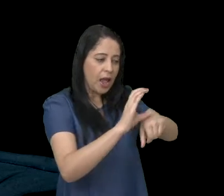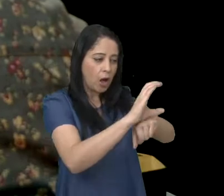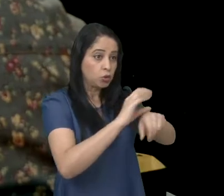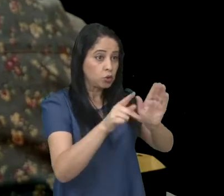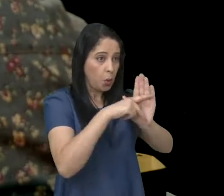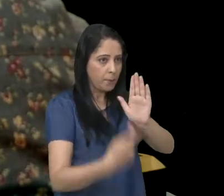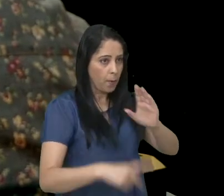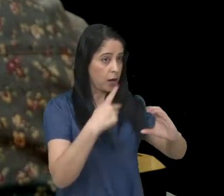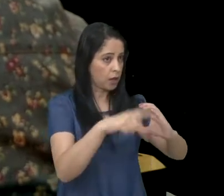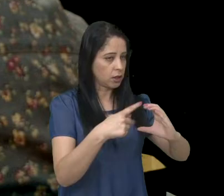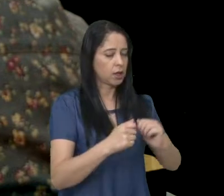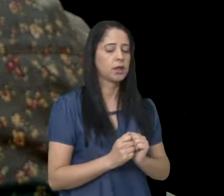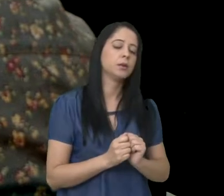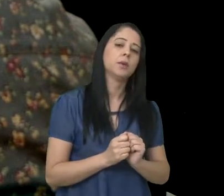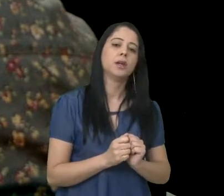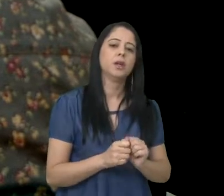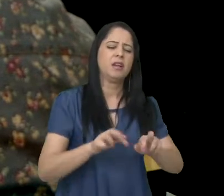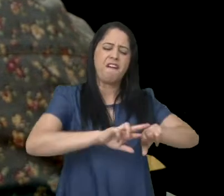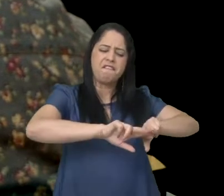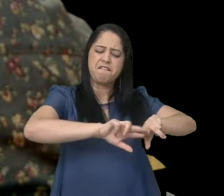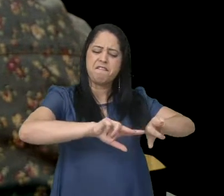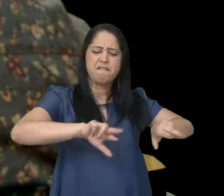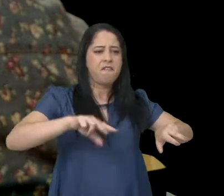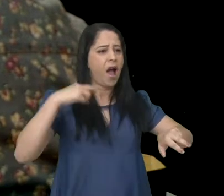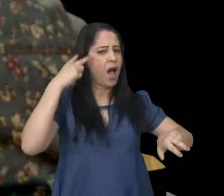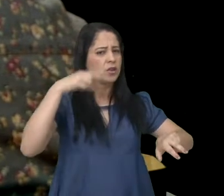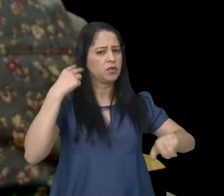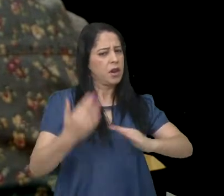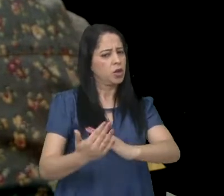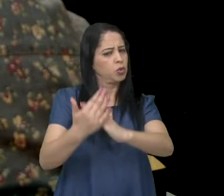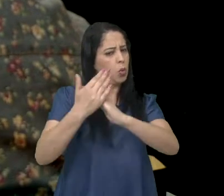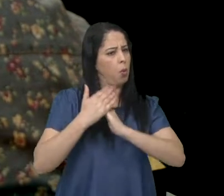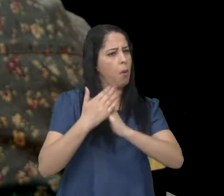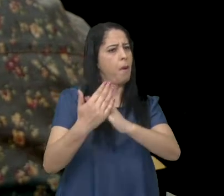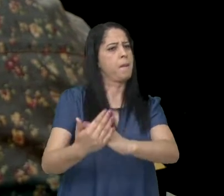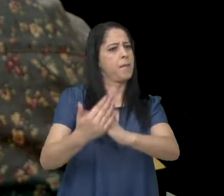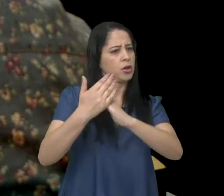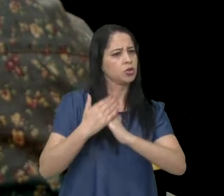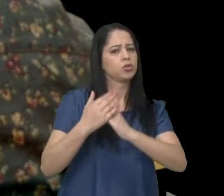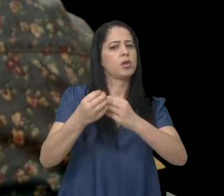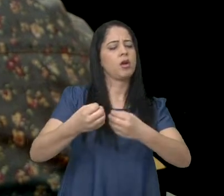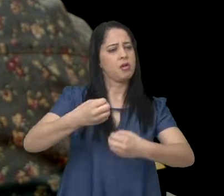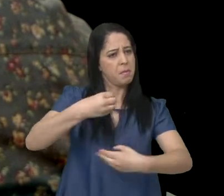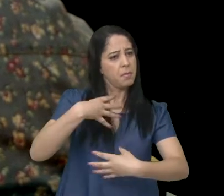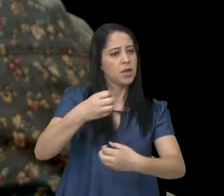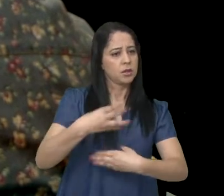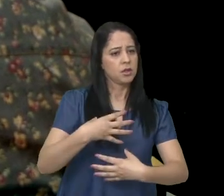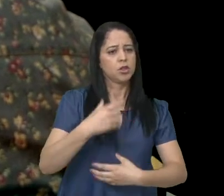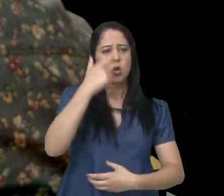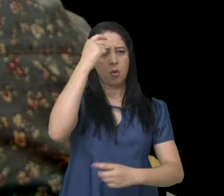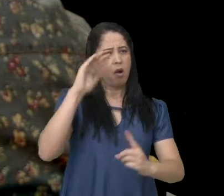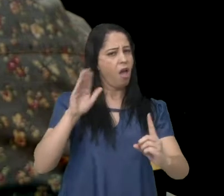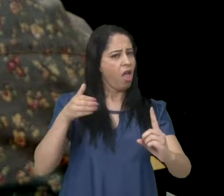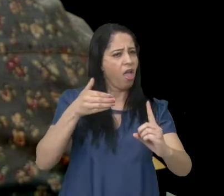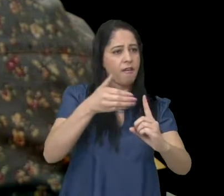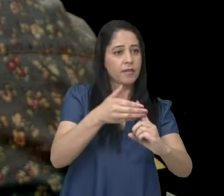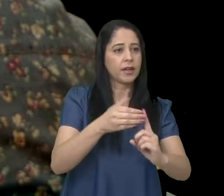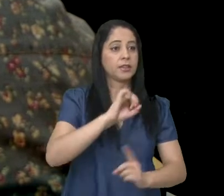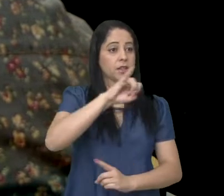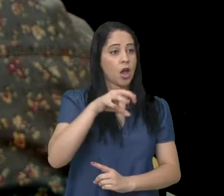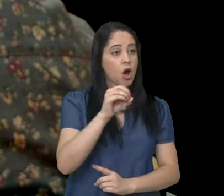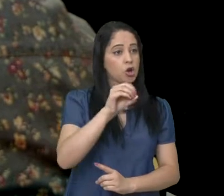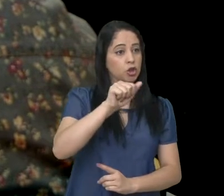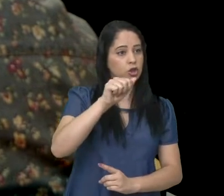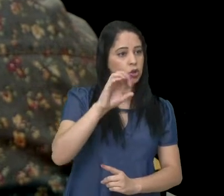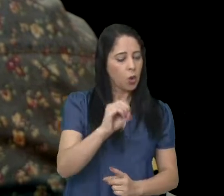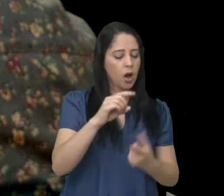Câmara. Então, teve vários vereadores que foram referências e que eu aprendi. João Bosco,